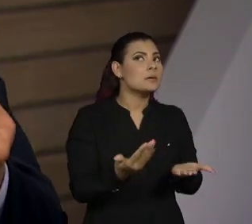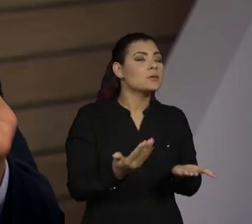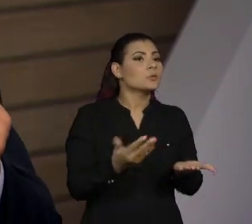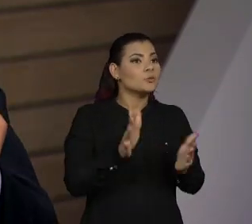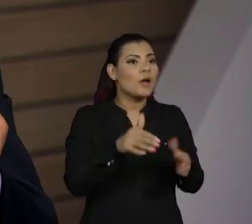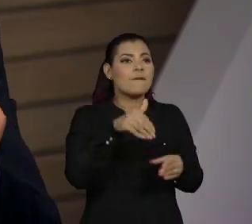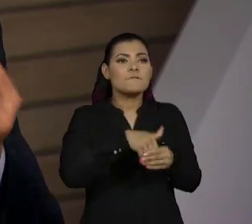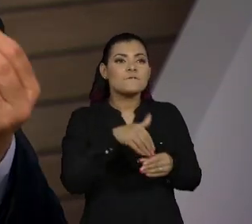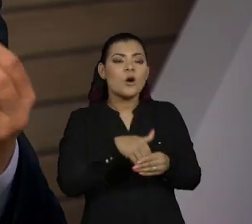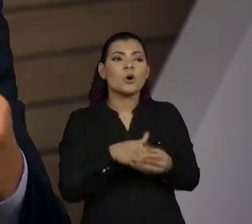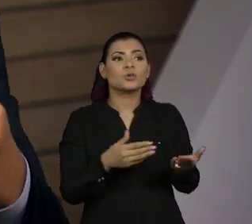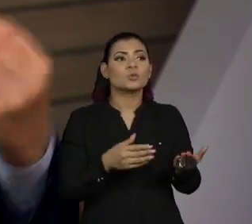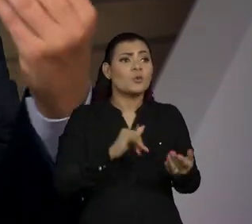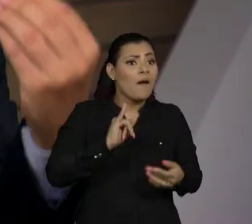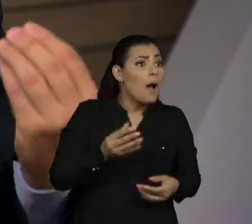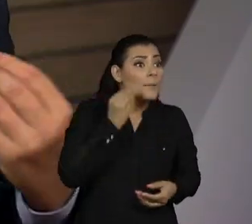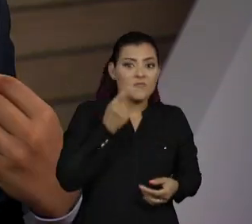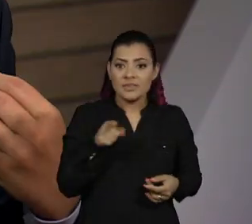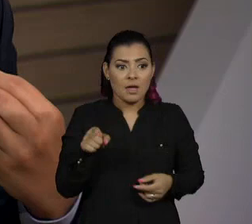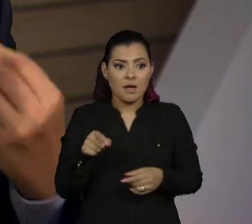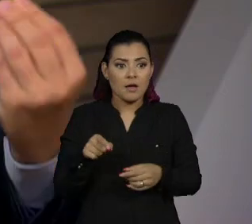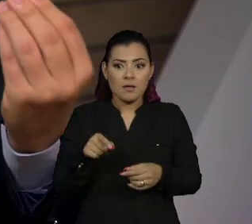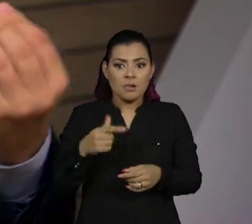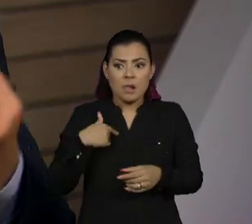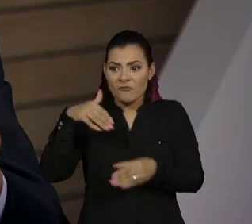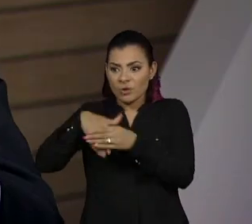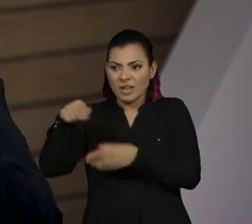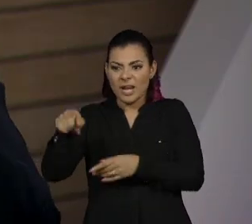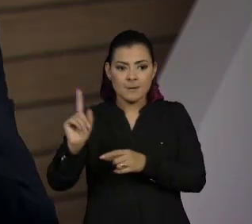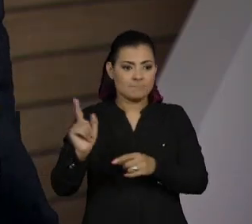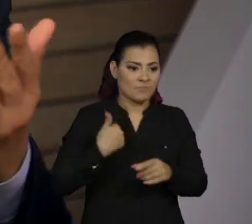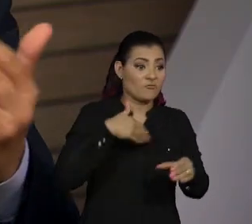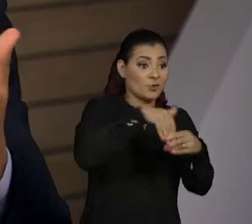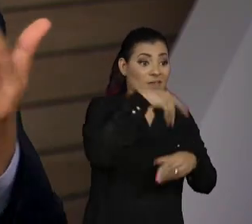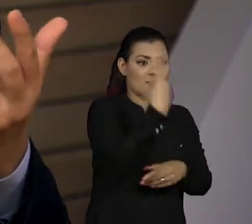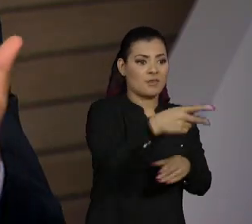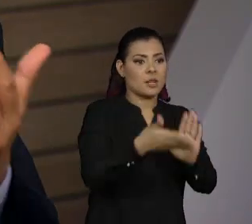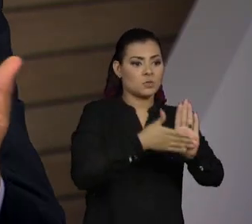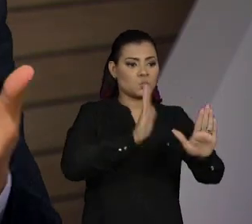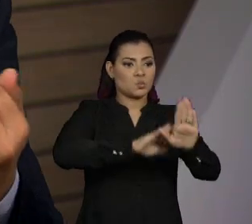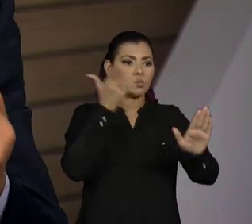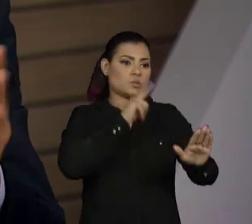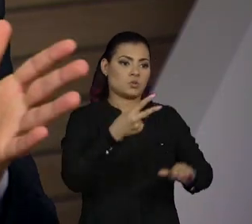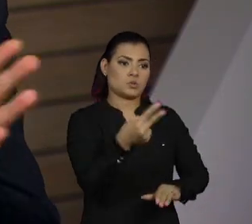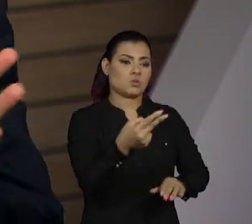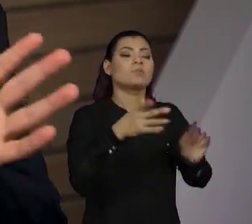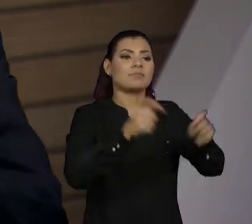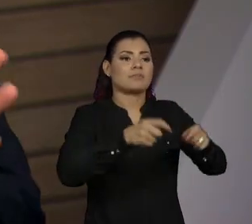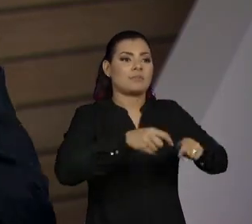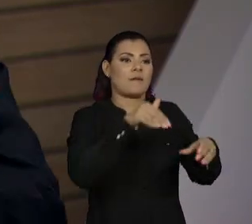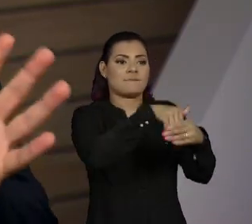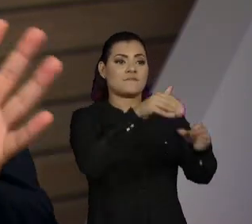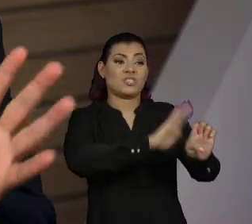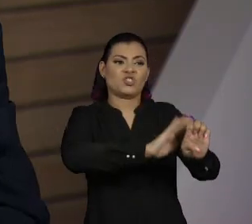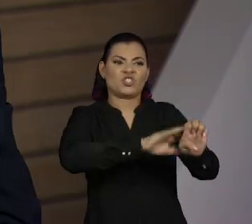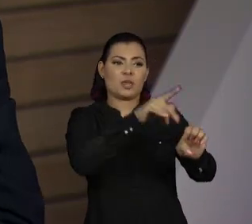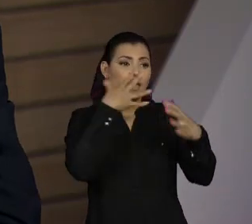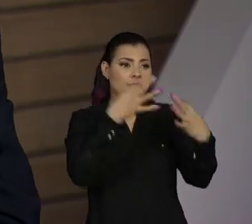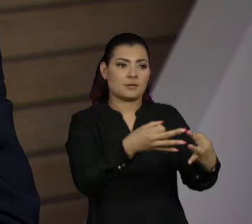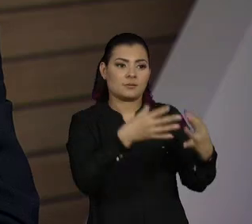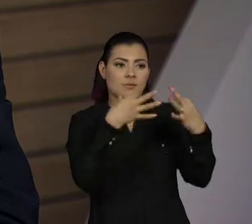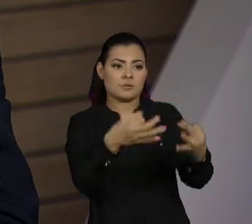de voto útil. Olha, eu sou o candidato que tem a chance de derrotar no segundo turno, eleitor mais próximo da esquerda, talvez, fique mais atento às